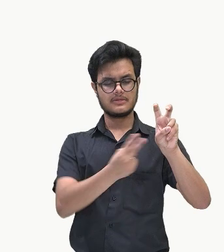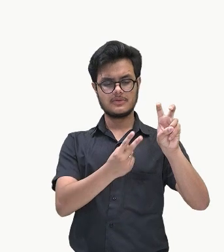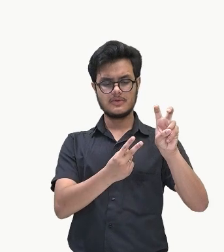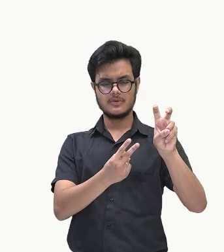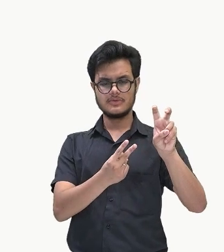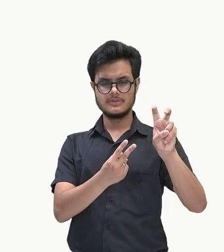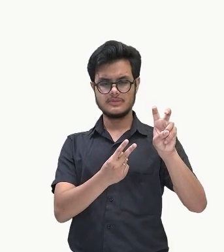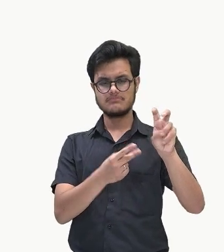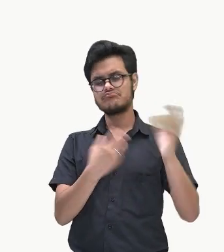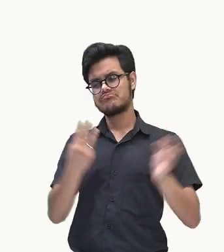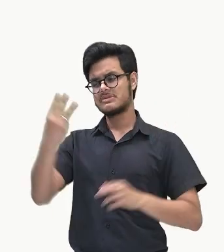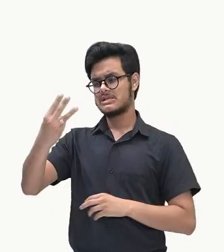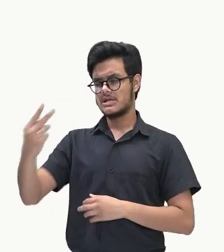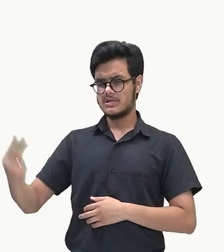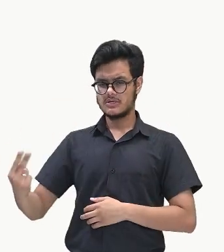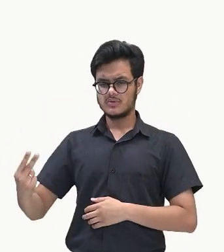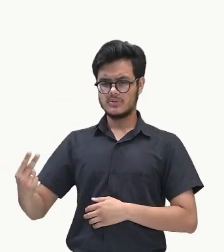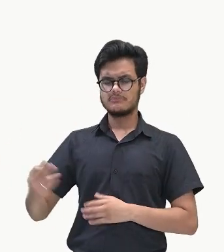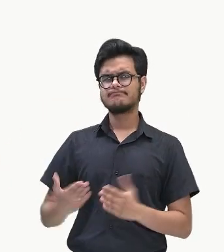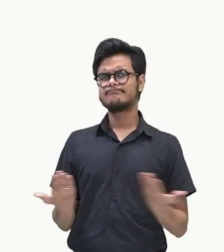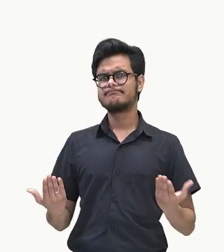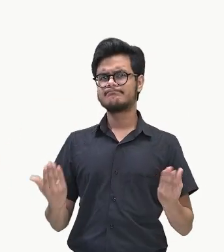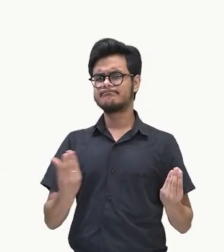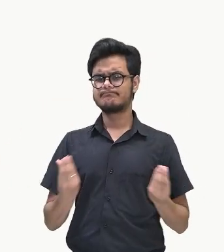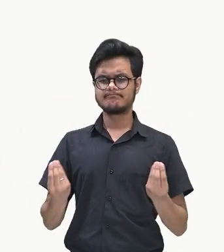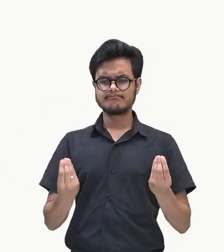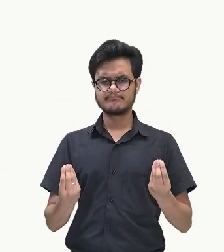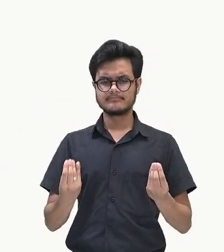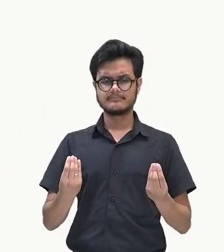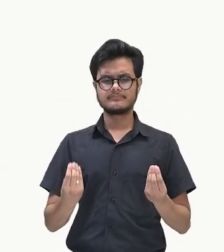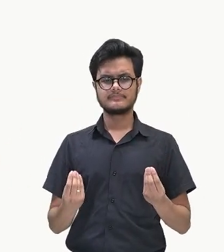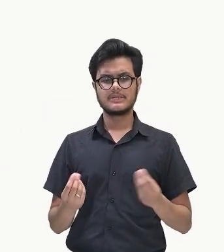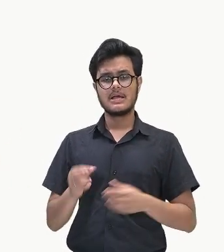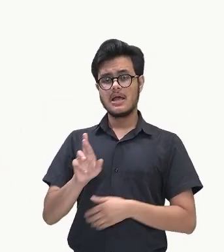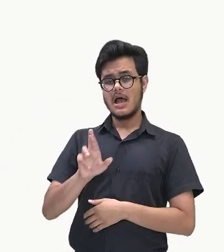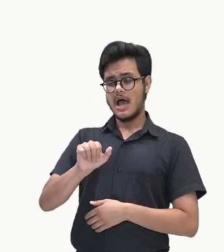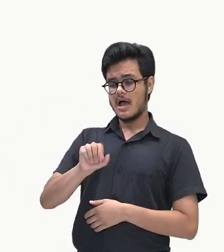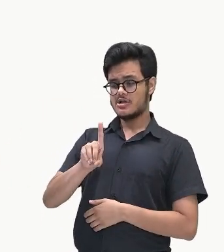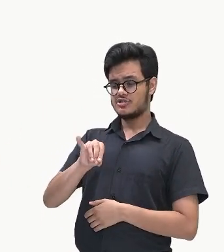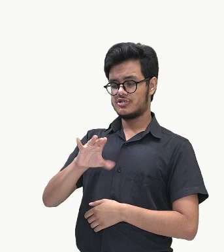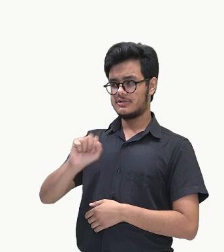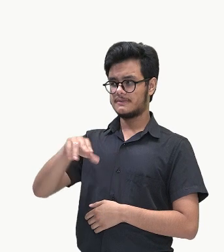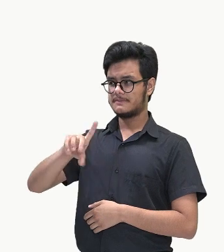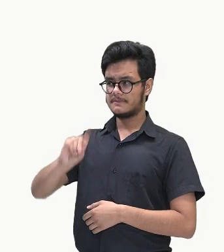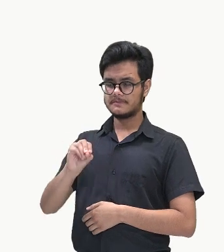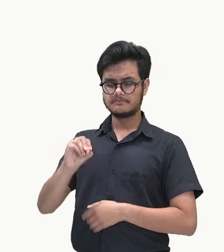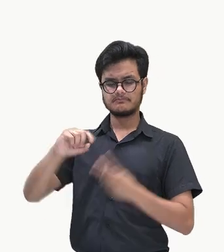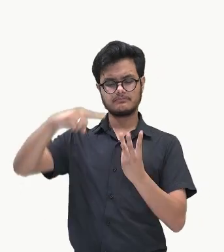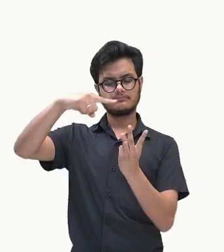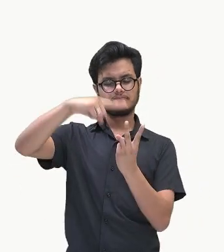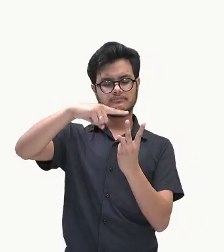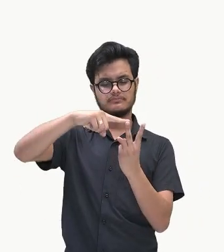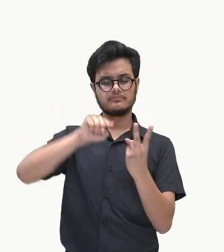e raiz cúbica de 2. Mesmo radicando. Então, meu índice menor